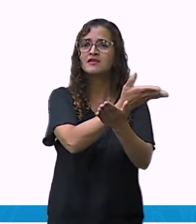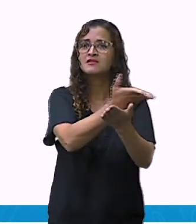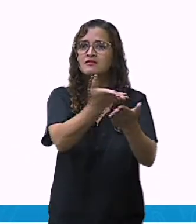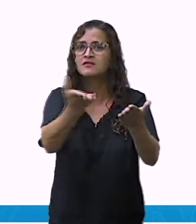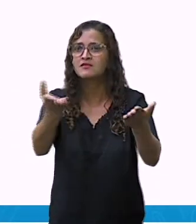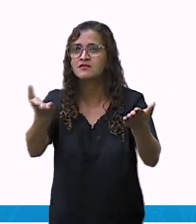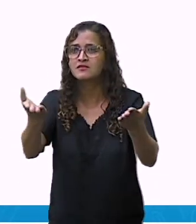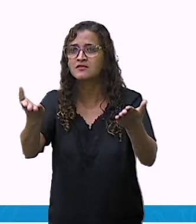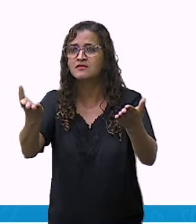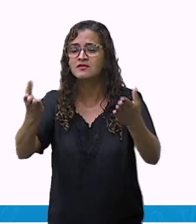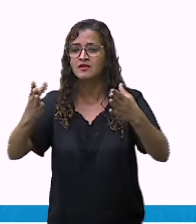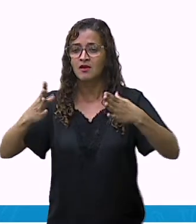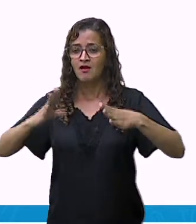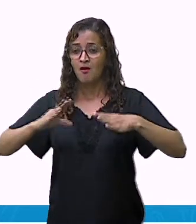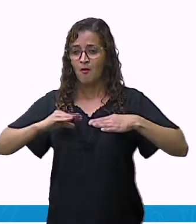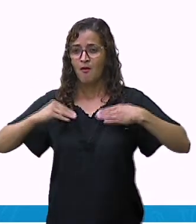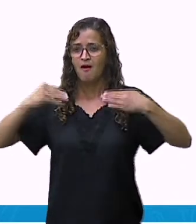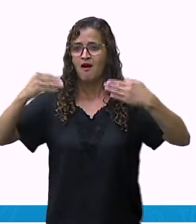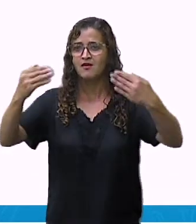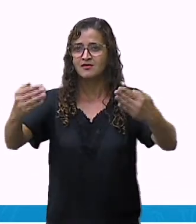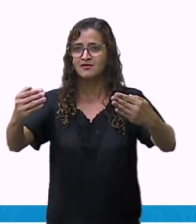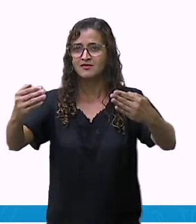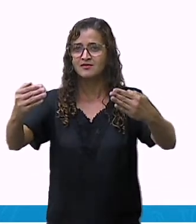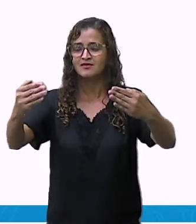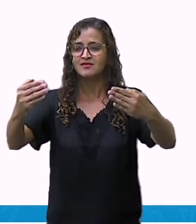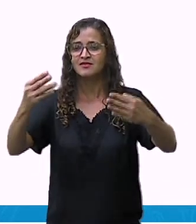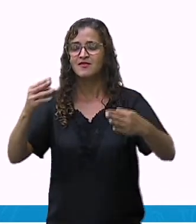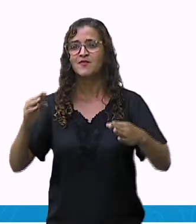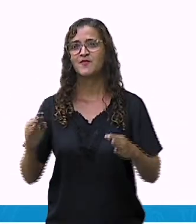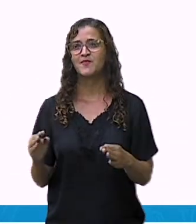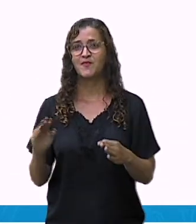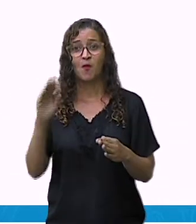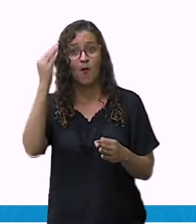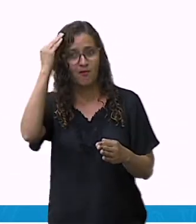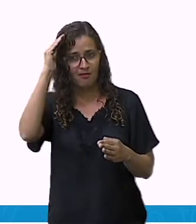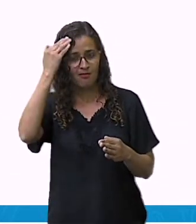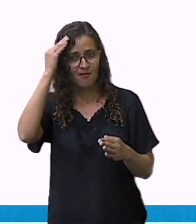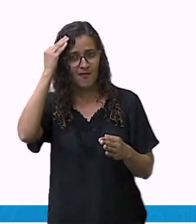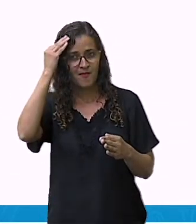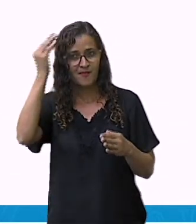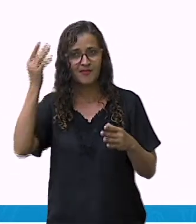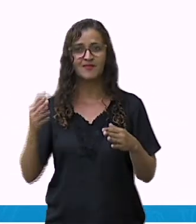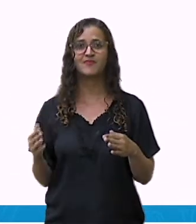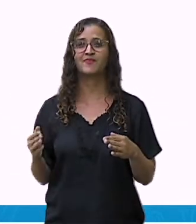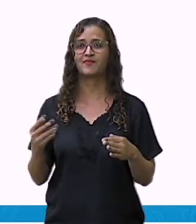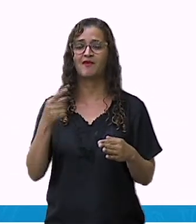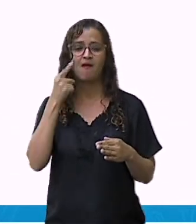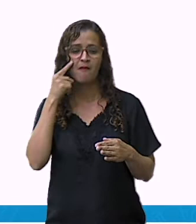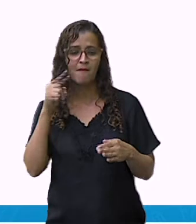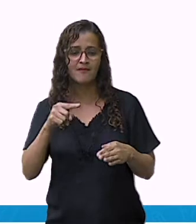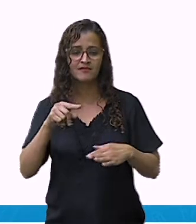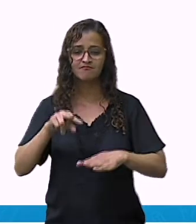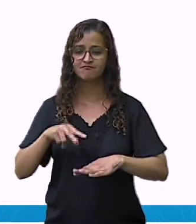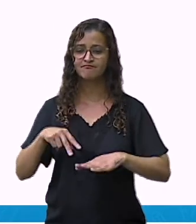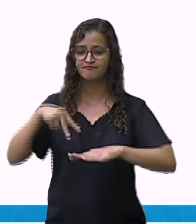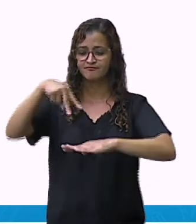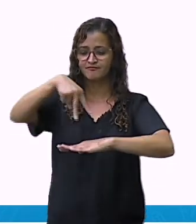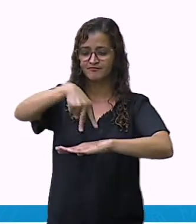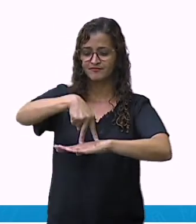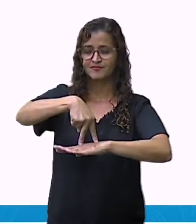uma peça de teatro, ela faz o quê? Ela prende a atenção com o